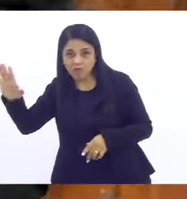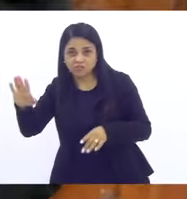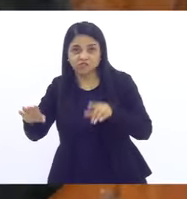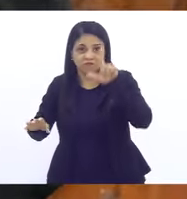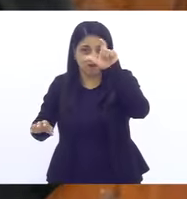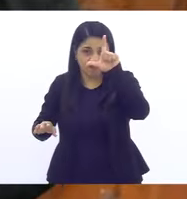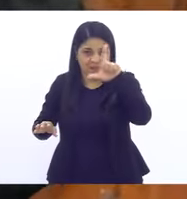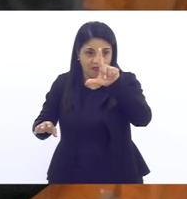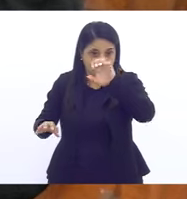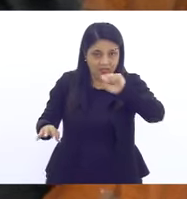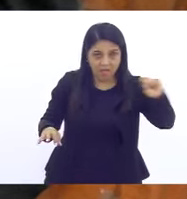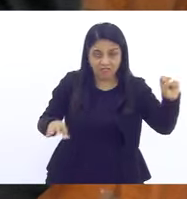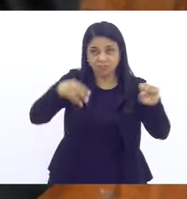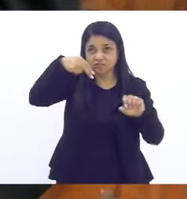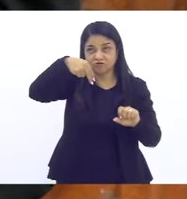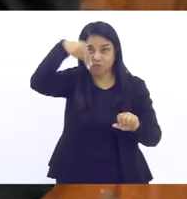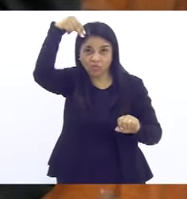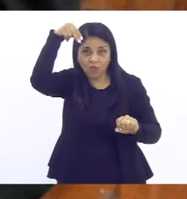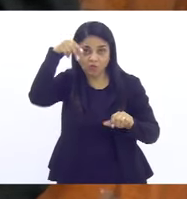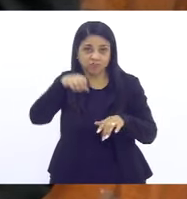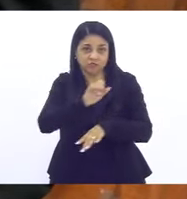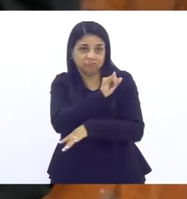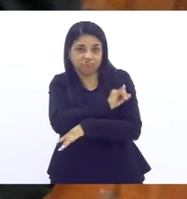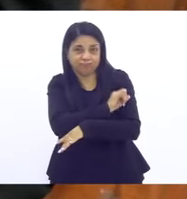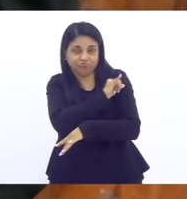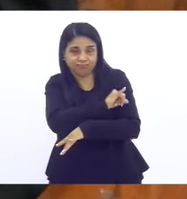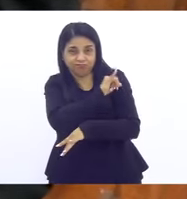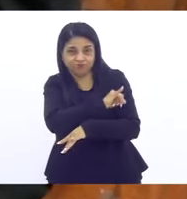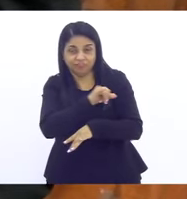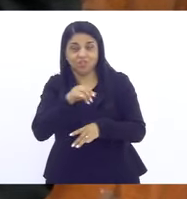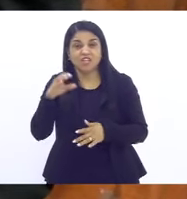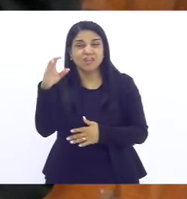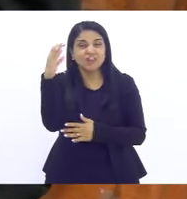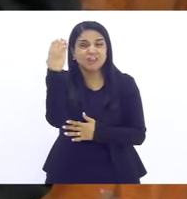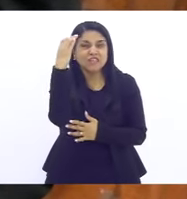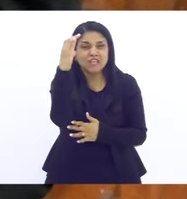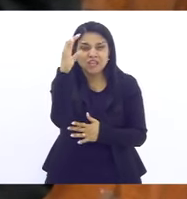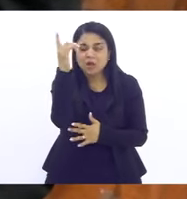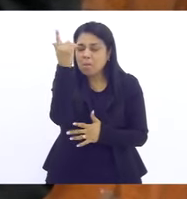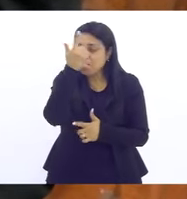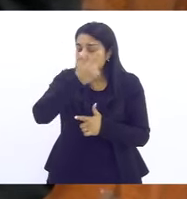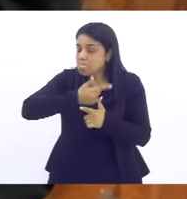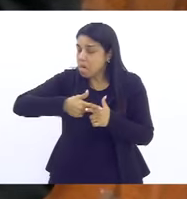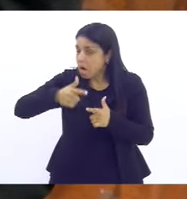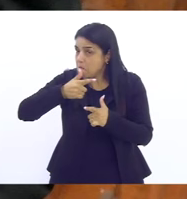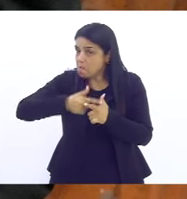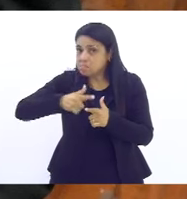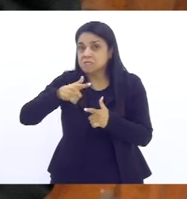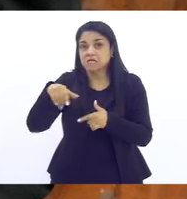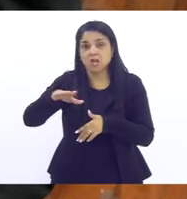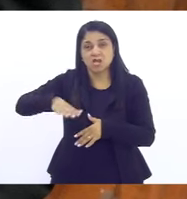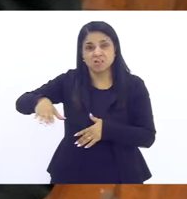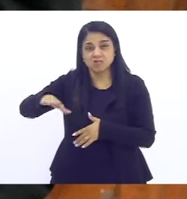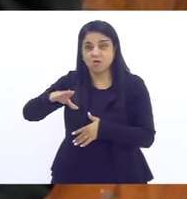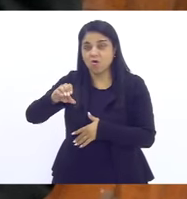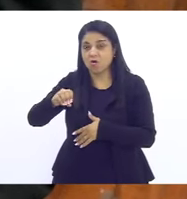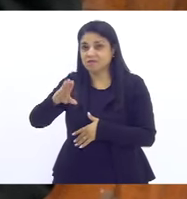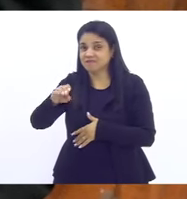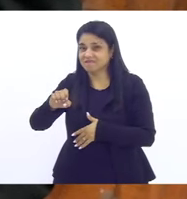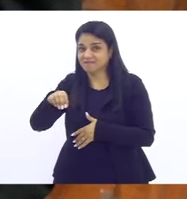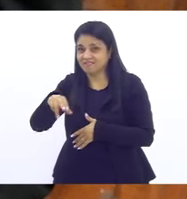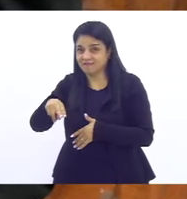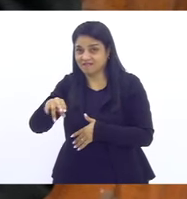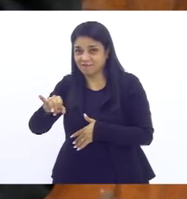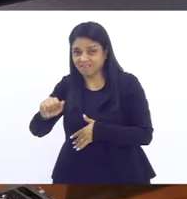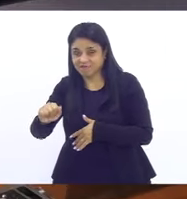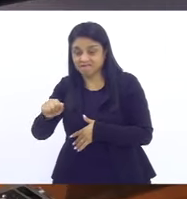comunidade, todo mundo, pô. Niterói, um caos. Nós temos ali a região oceânica, um bairro nobre.